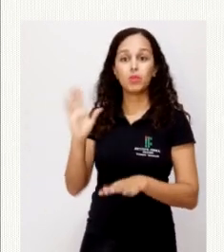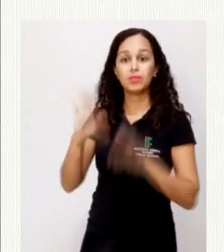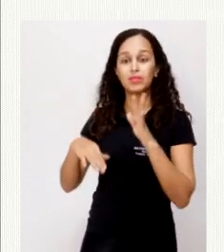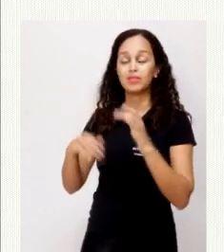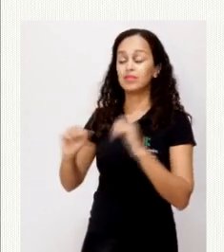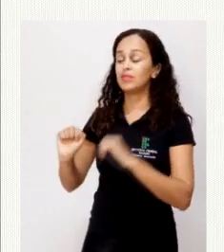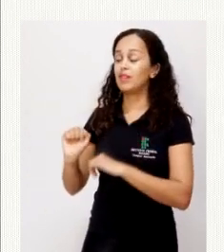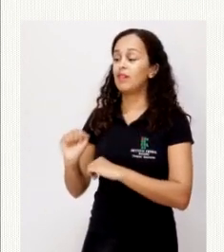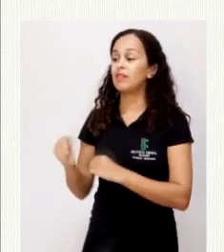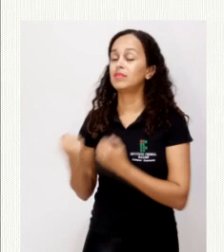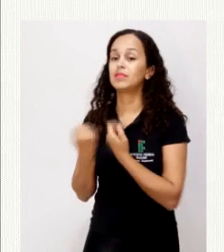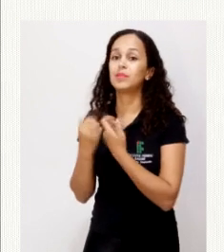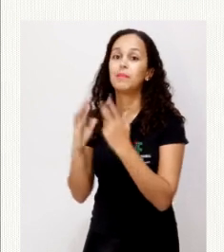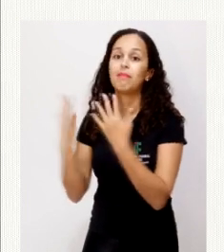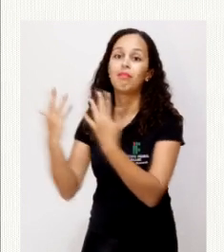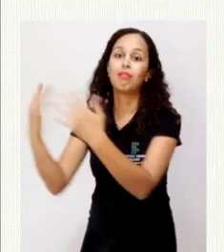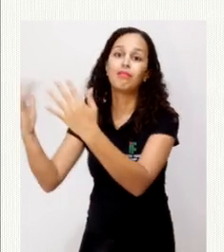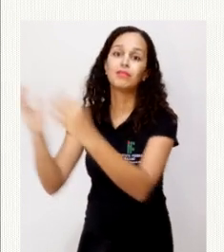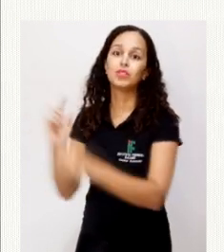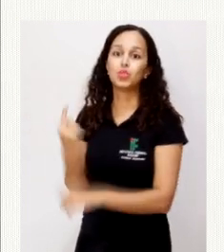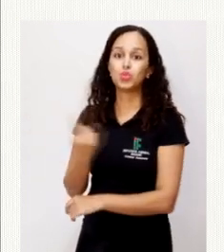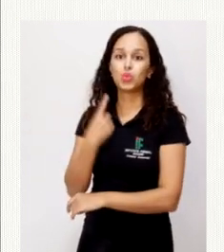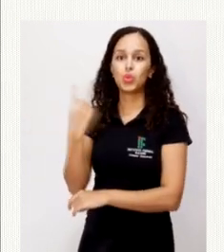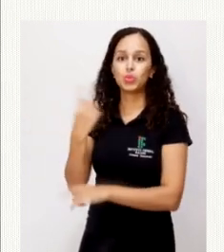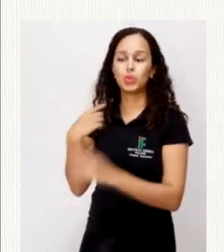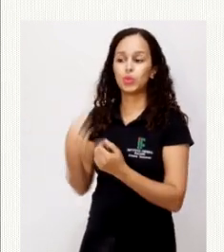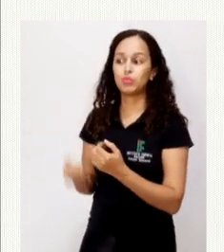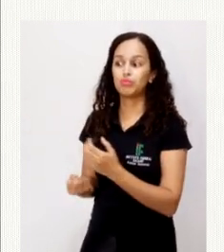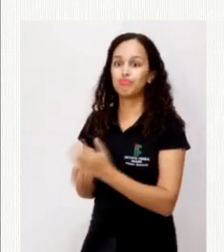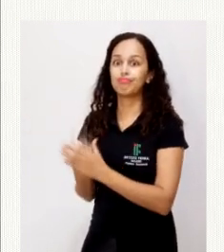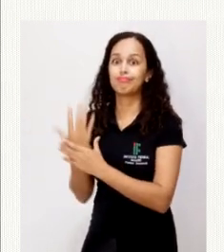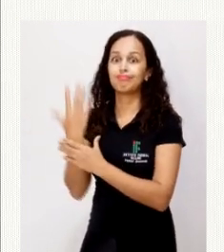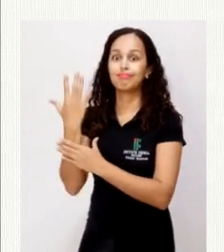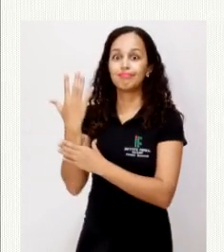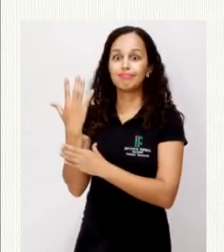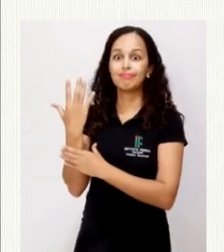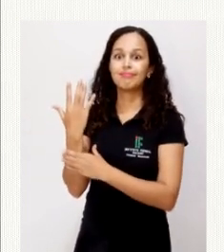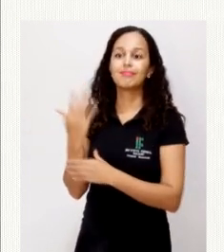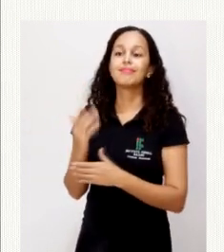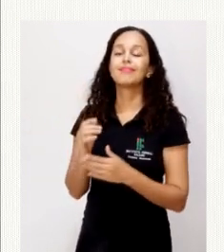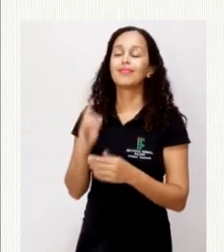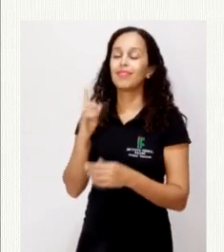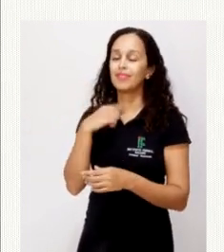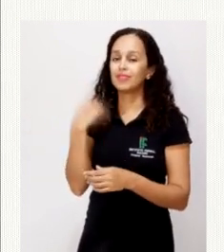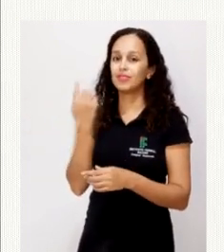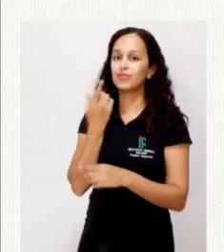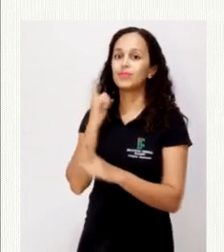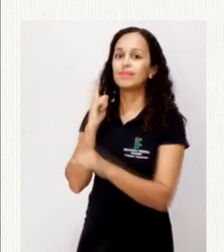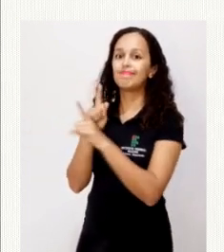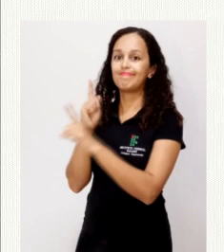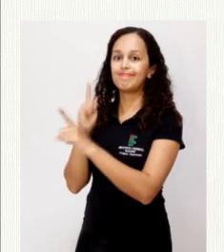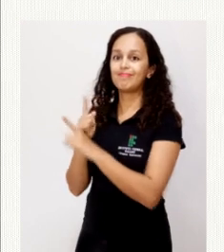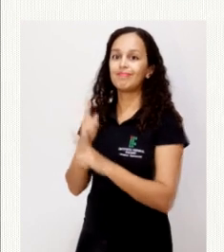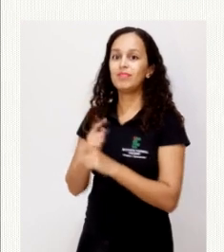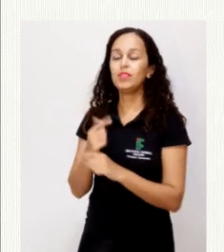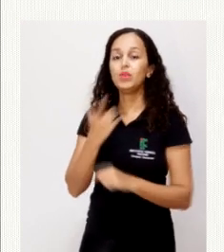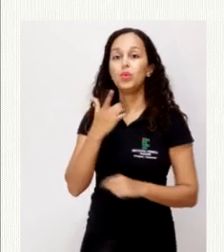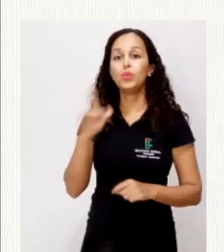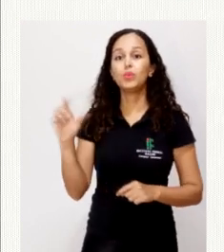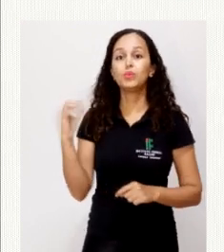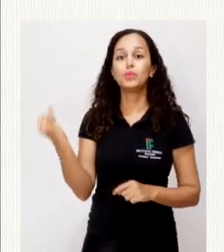ou que elas aparecem espontaneamente mesmo em meio à plantação daquelas que são convencionais. Outro